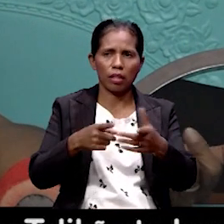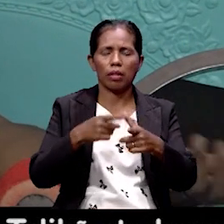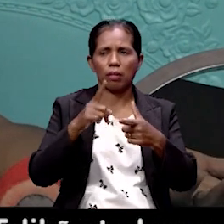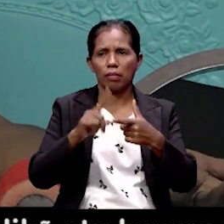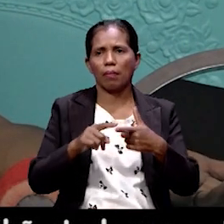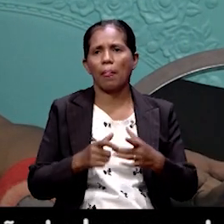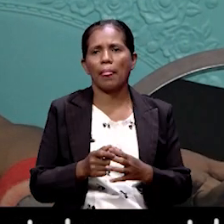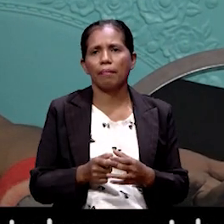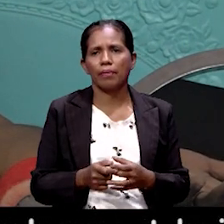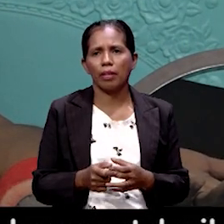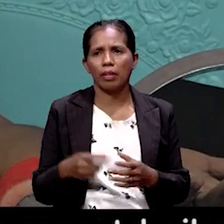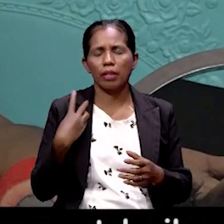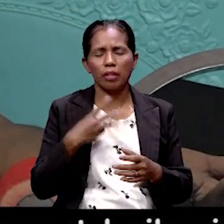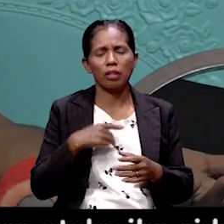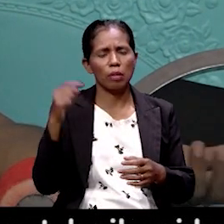Não tão importante.